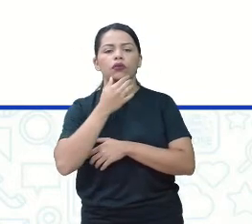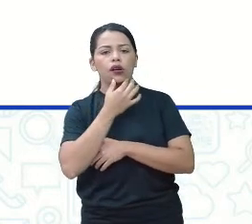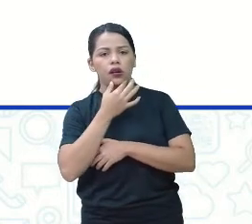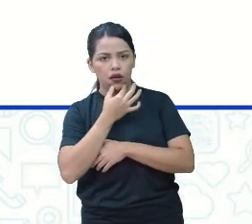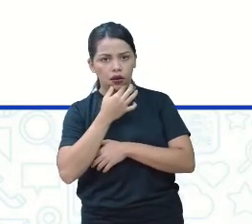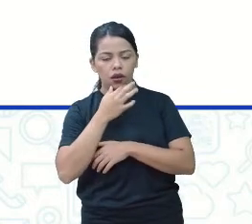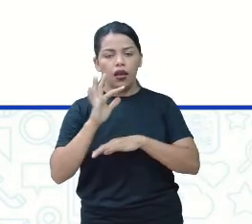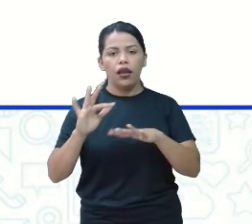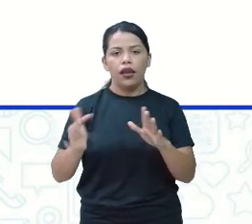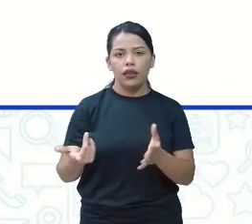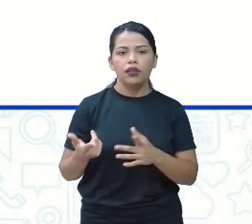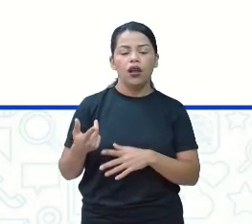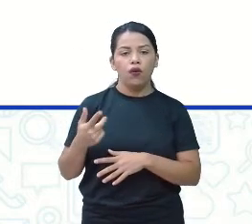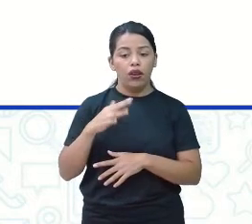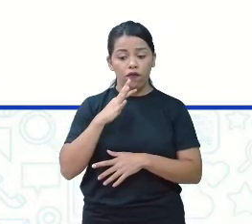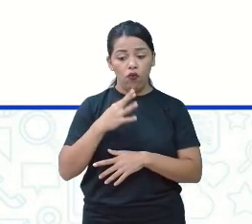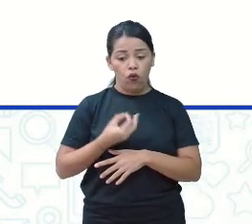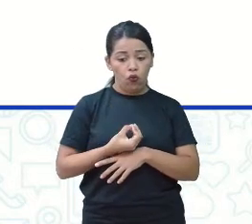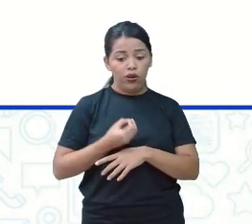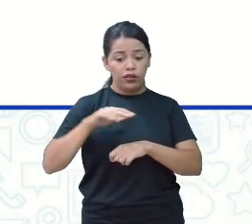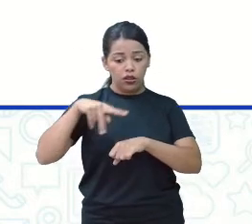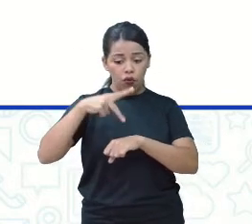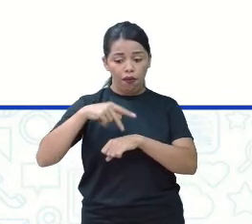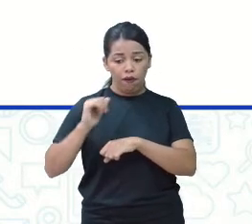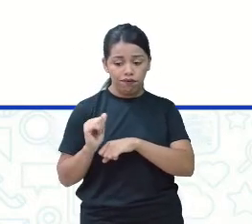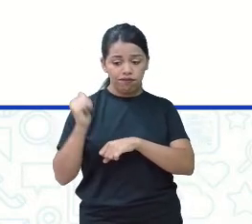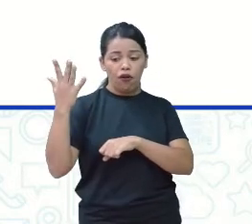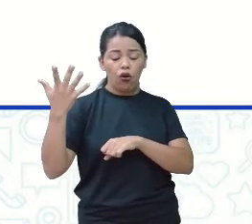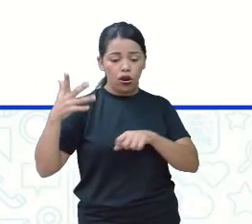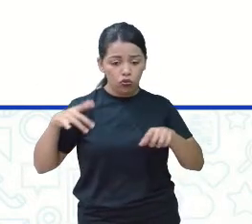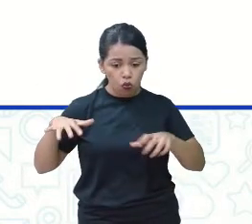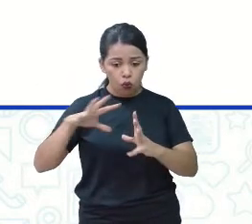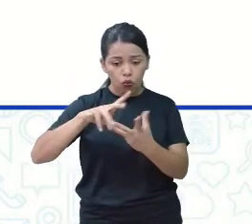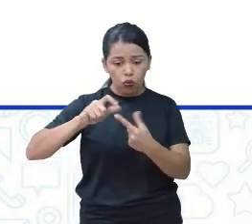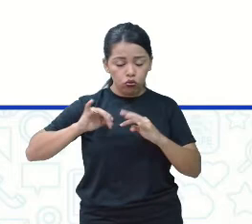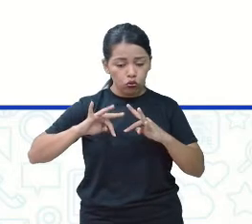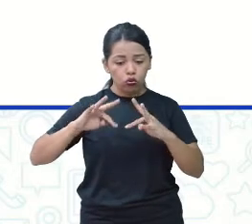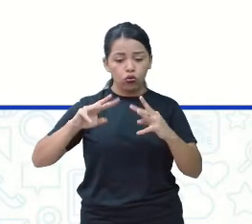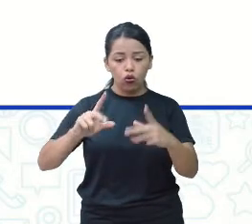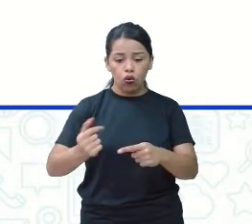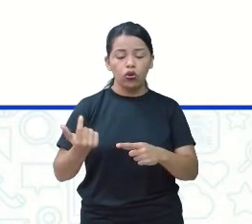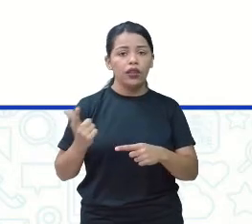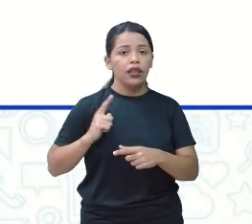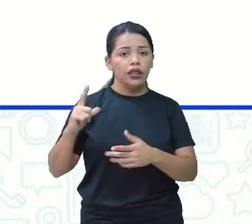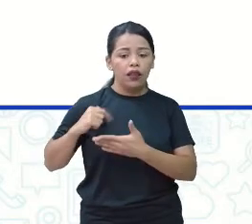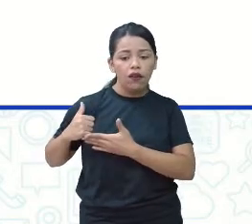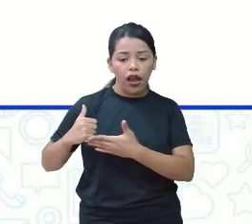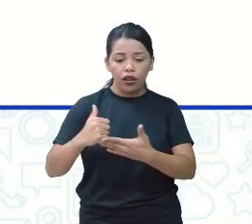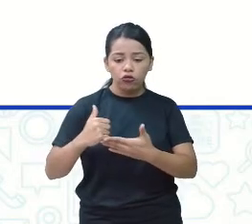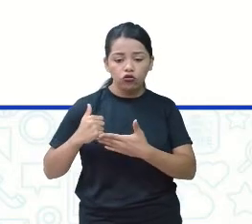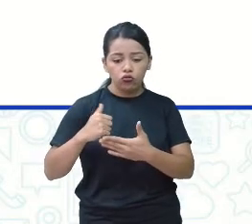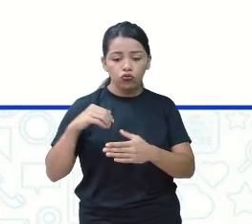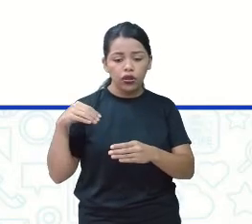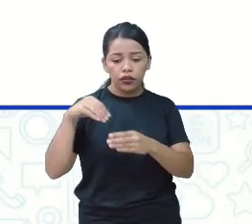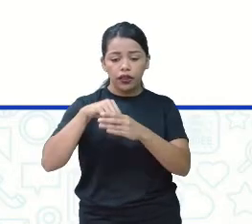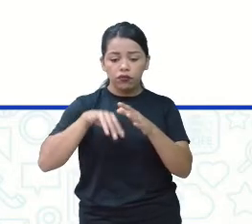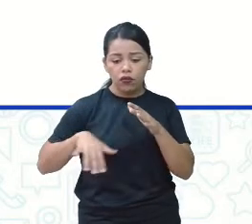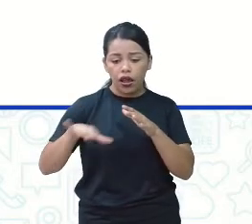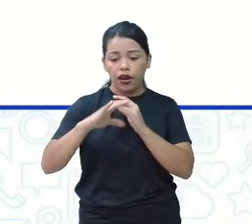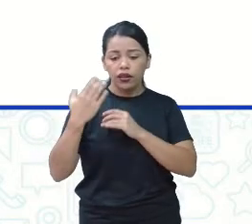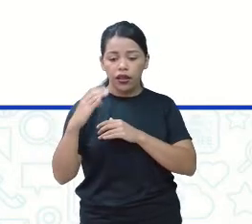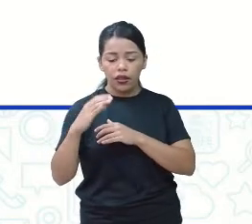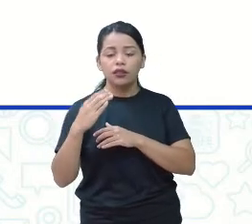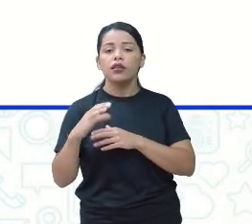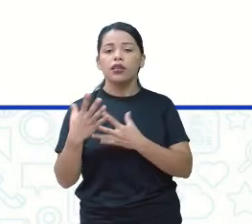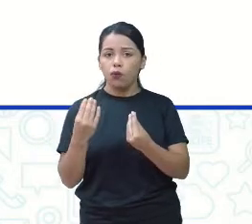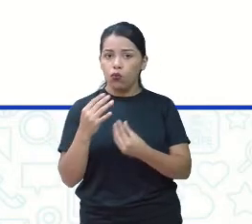reconhecido internacionalmente por sua contribuição na ciência, sendo um dos mais renomados cientistas do